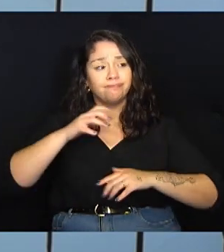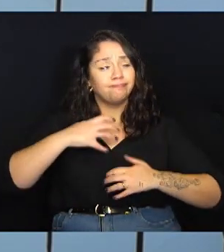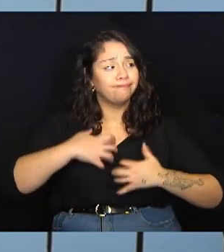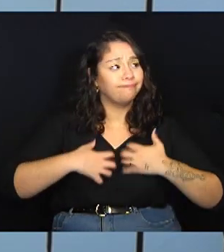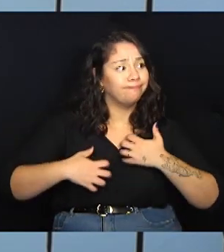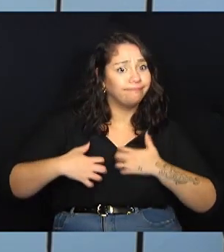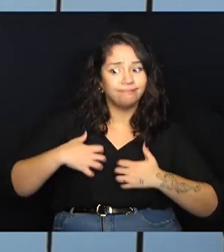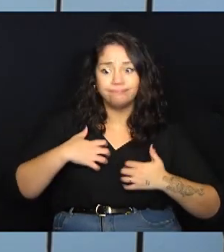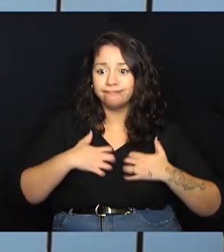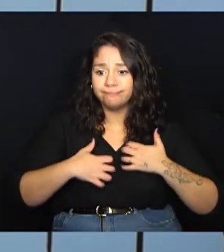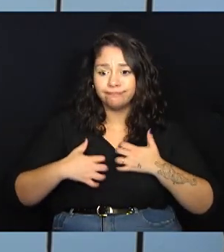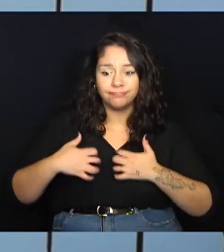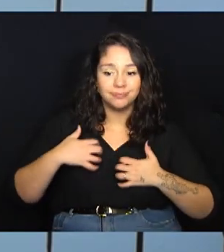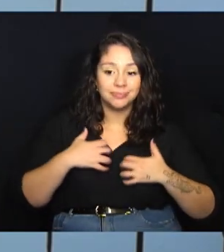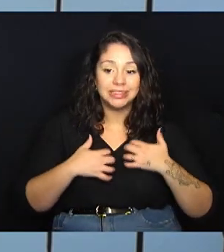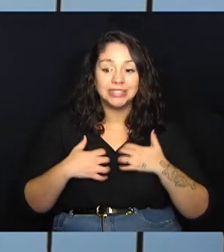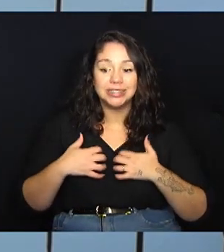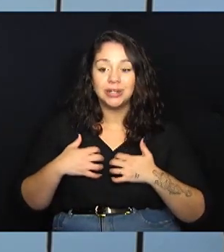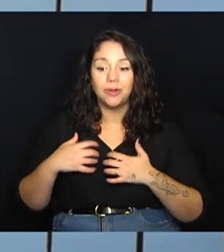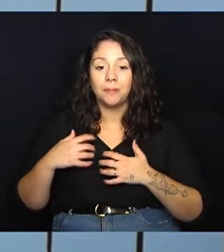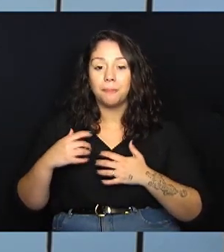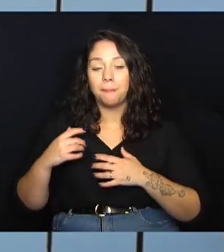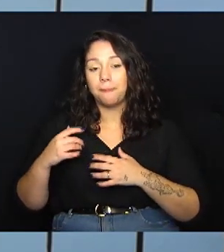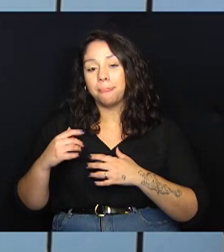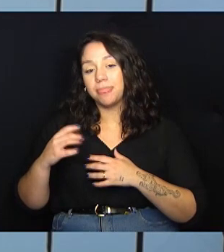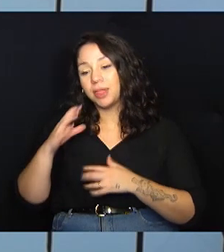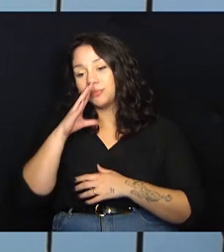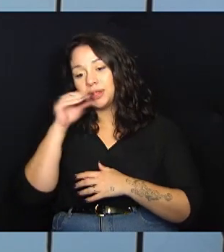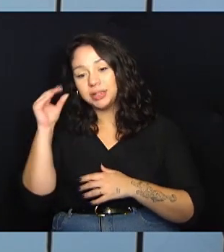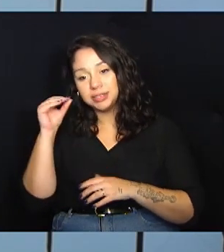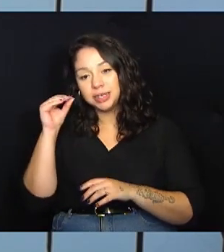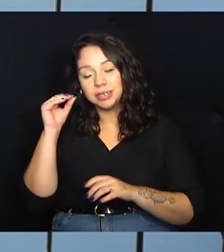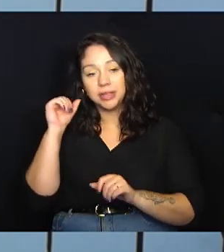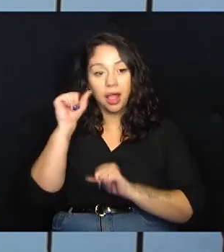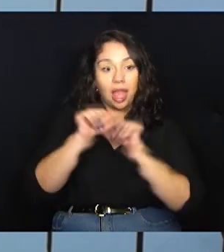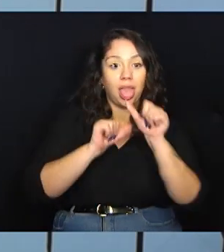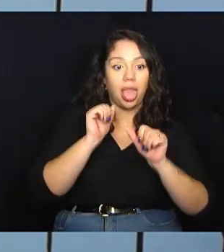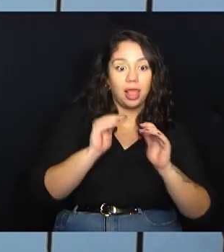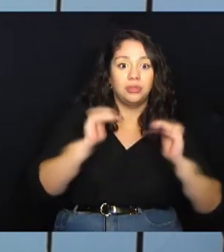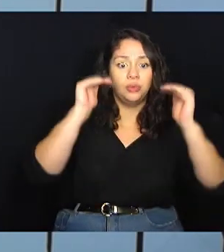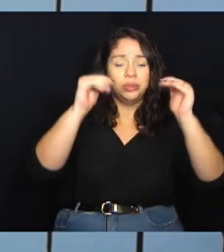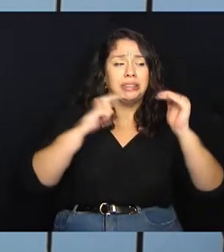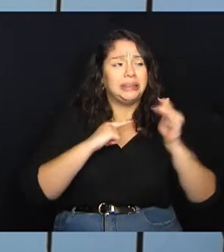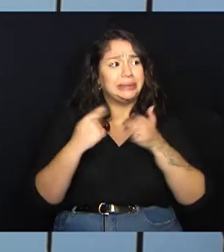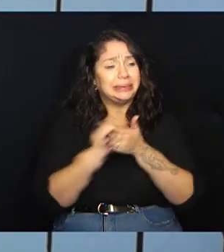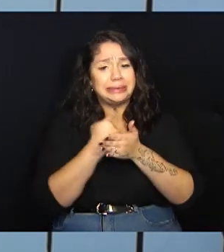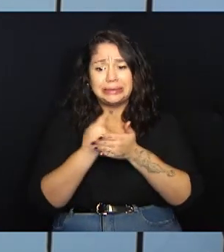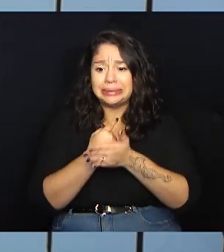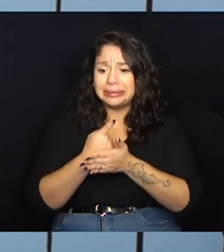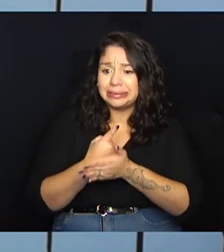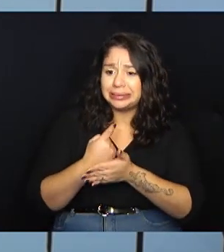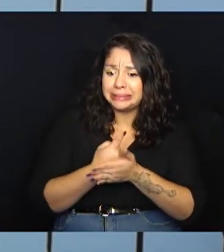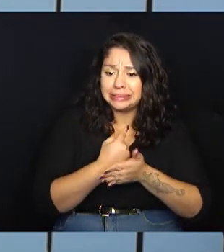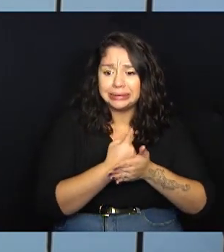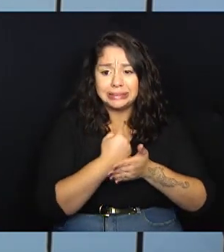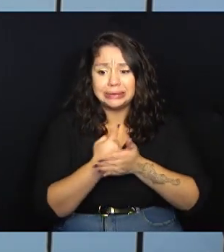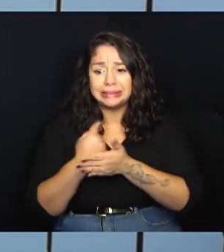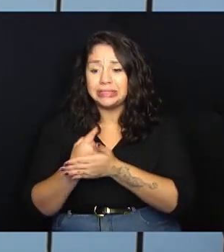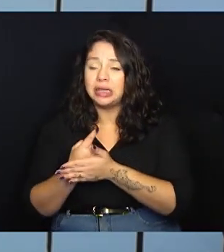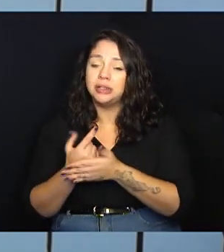transição da adolescência para a fase adulta, a gente tem muito questionamento, por isso que tem muito o pessoal fala